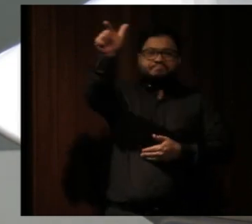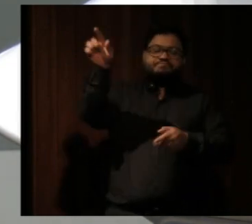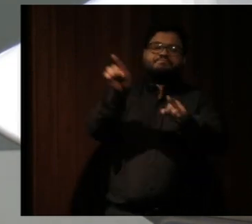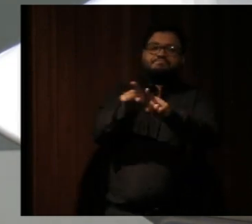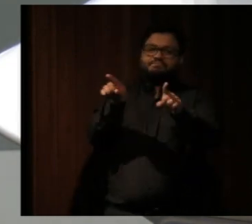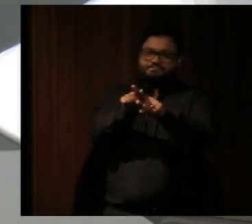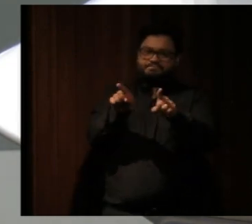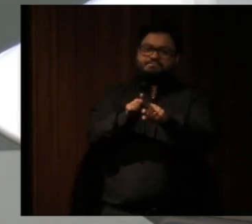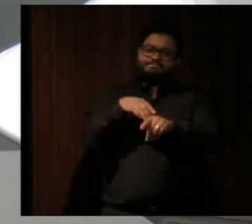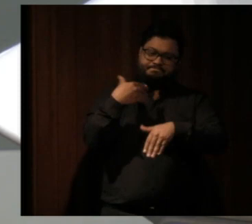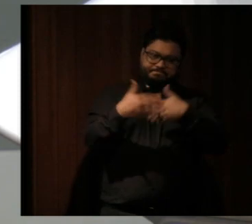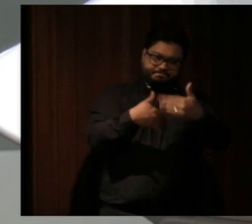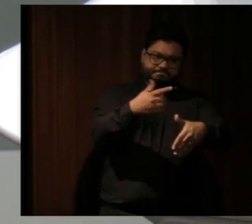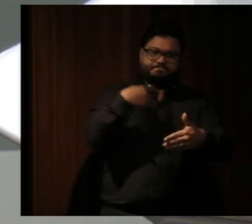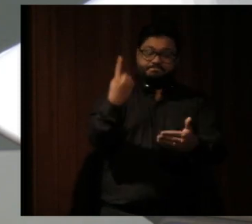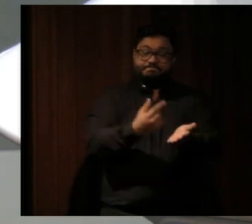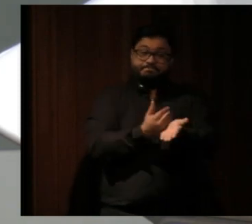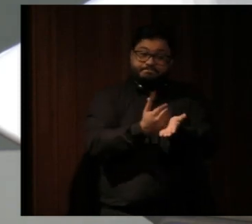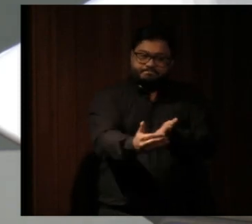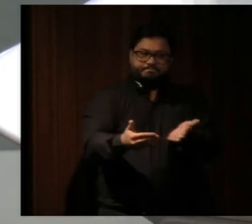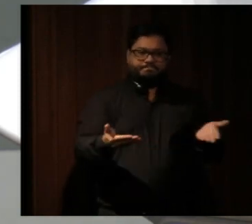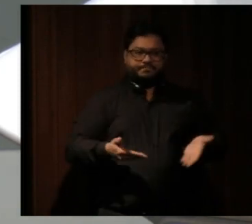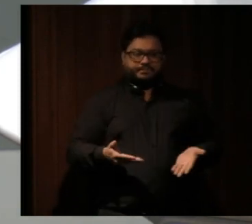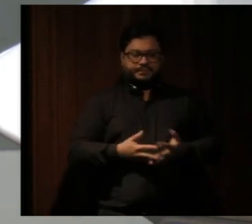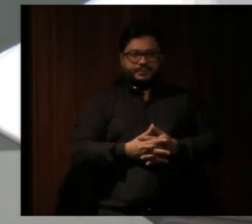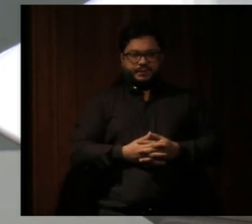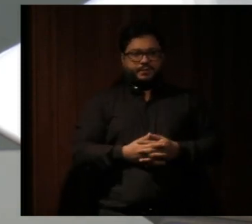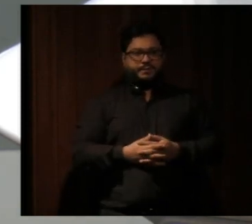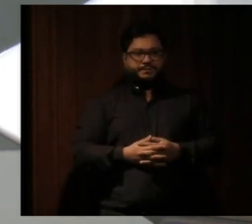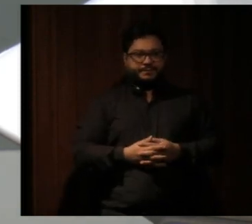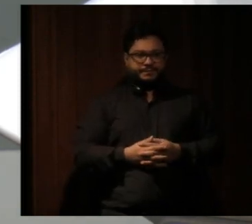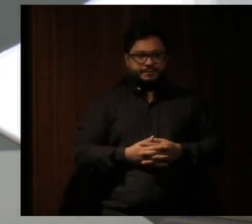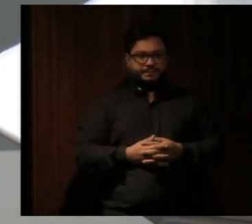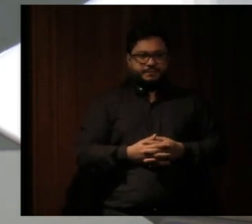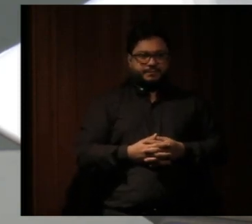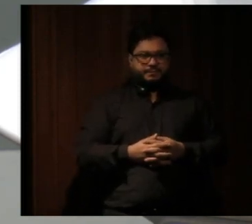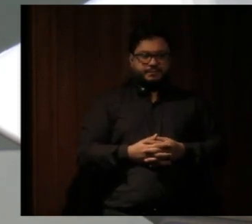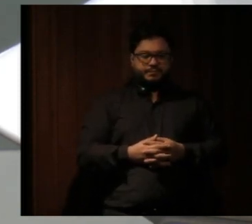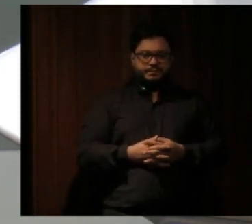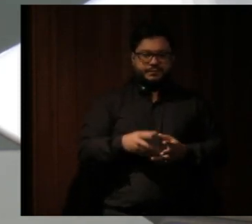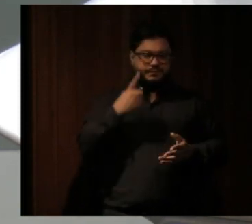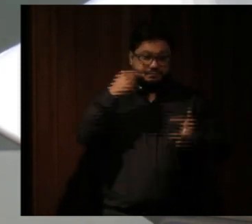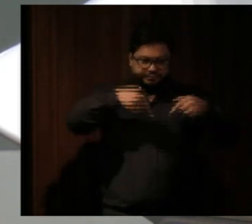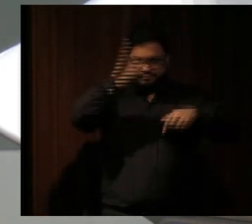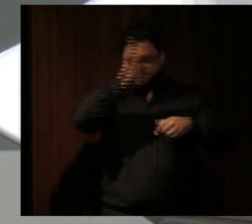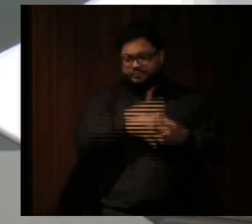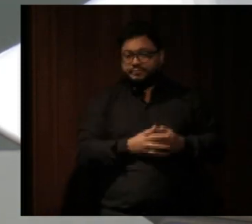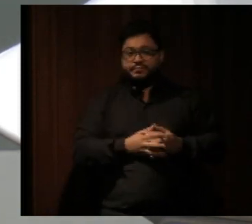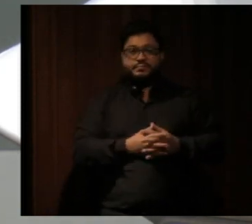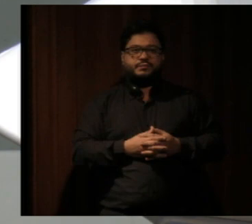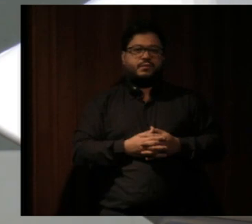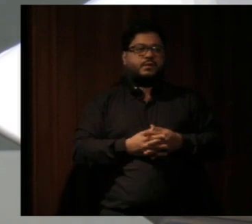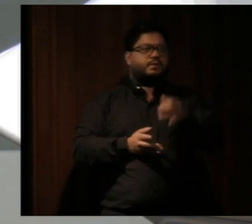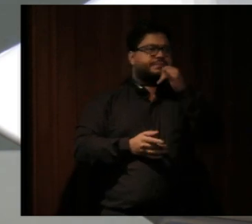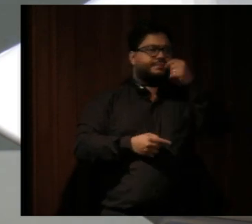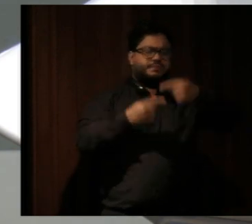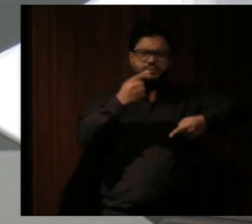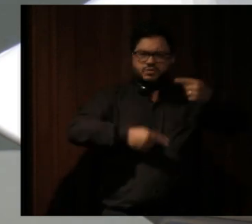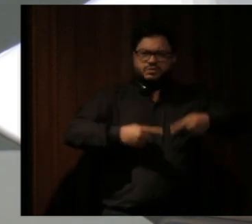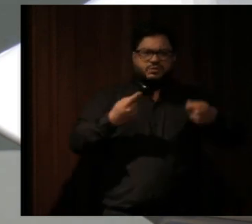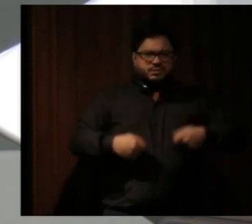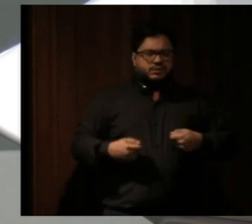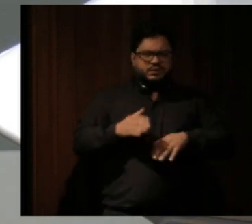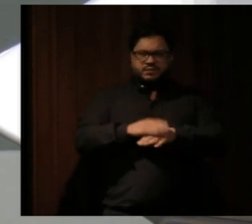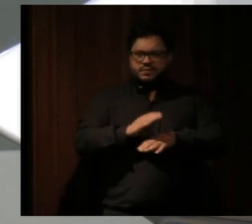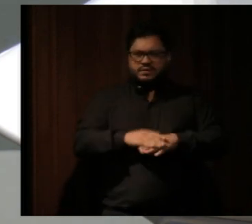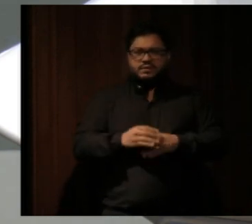ainda nesse processo né a gente tá começando a ver esse tipo de Episódio acontecer no Brasil acho que por exemplo tem uma discussão que deve ser feita